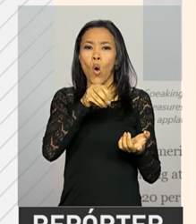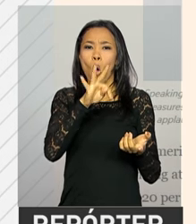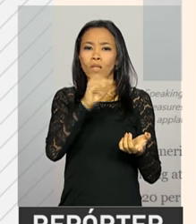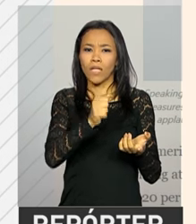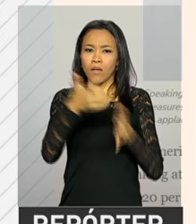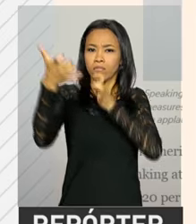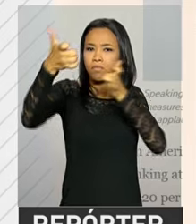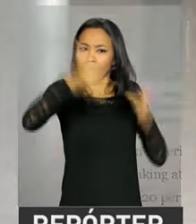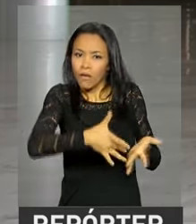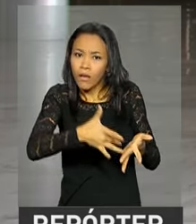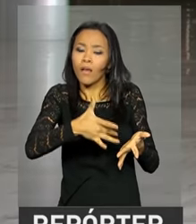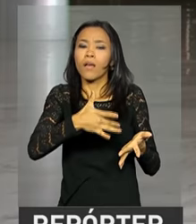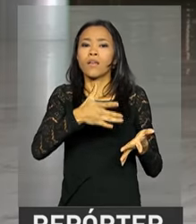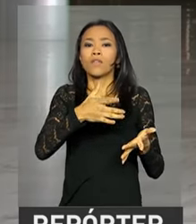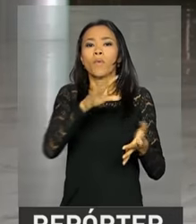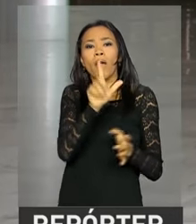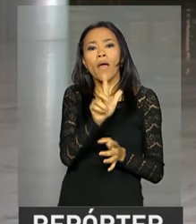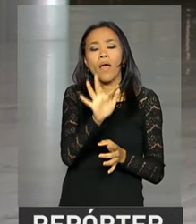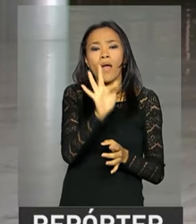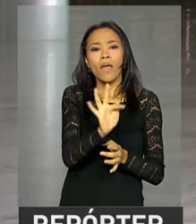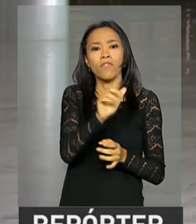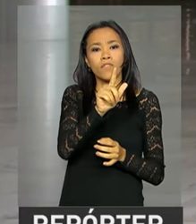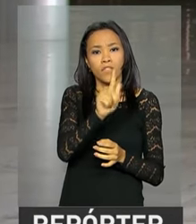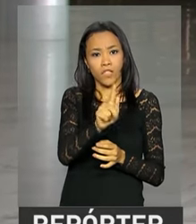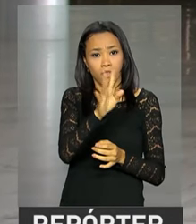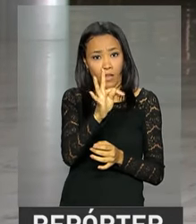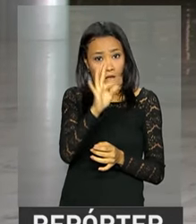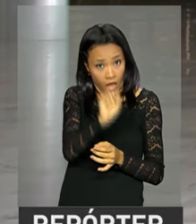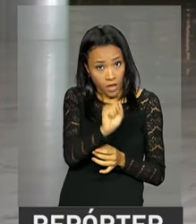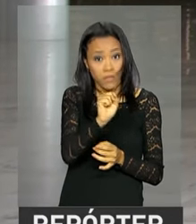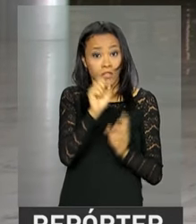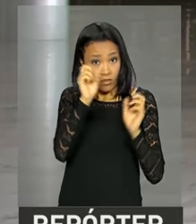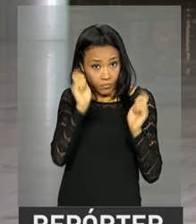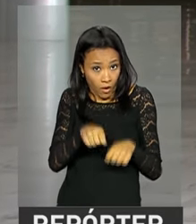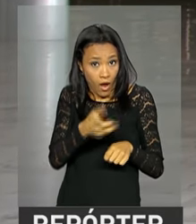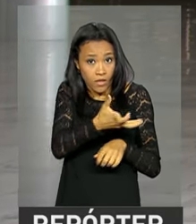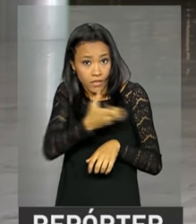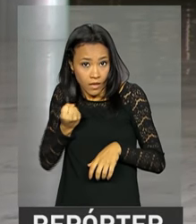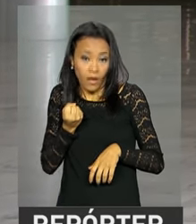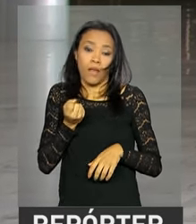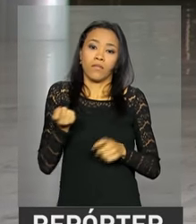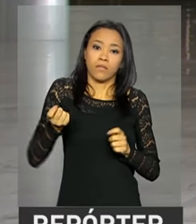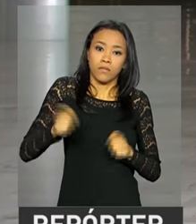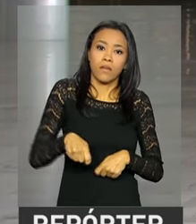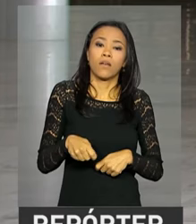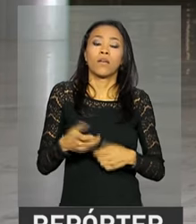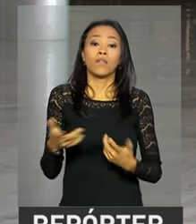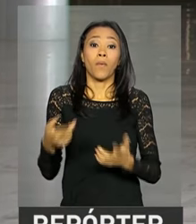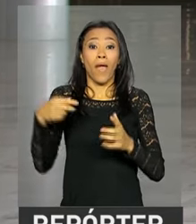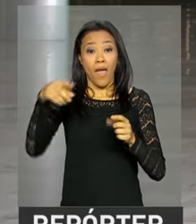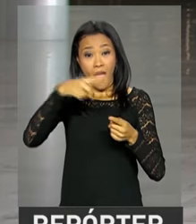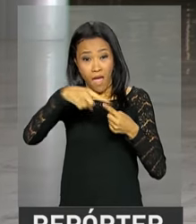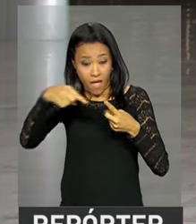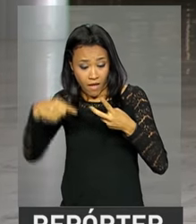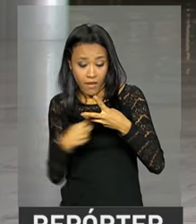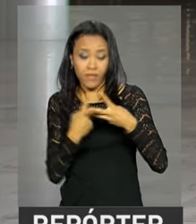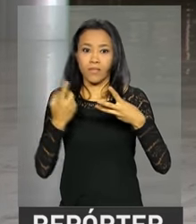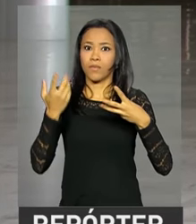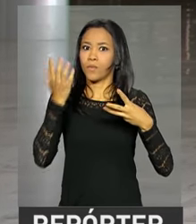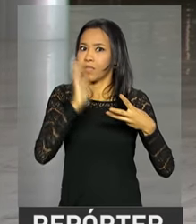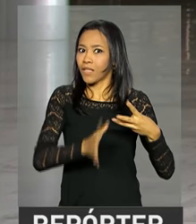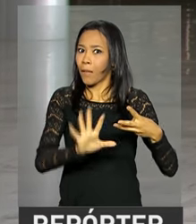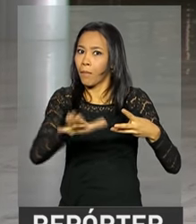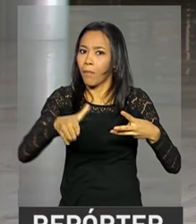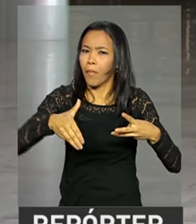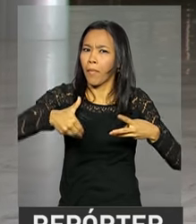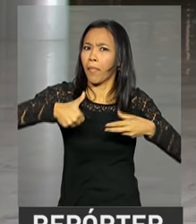do FGTS, o Fundo de Garantia por Tempo de Serviço. Segundo o presidente Michel Temer, essas medidas elas já estão dando